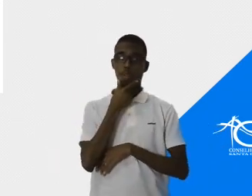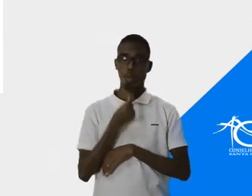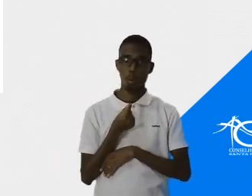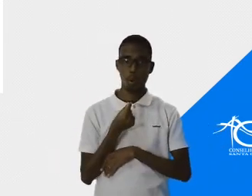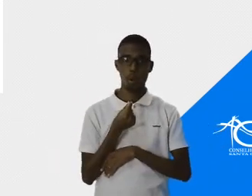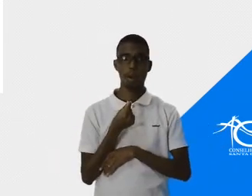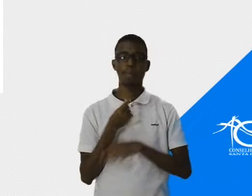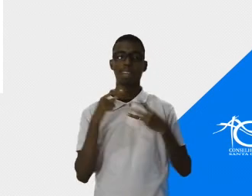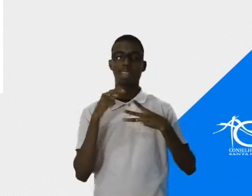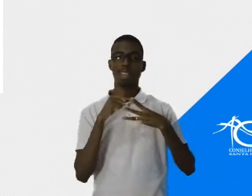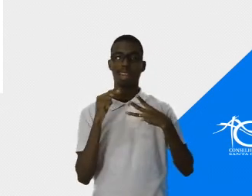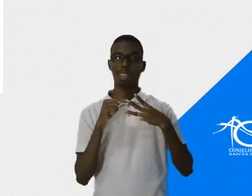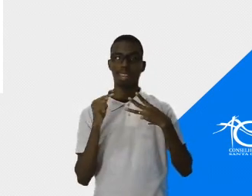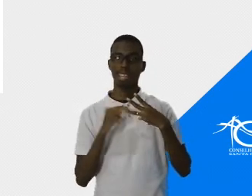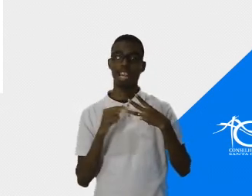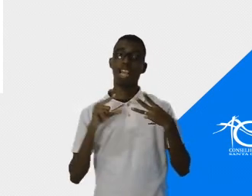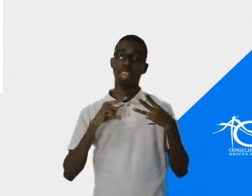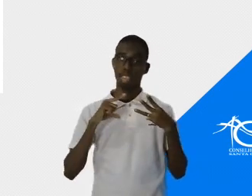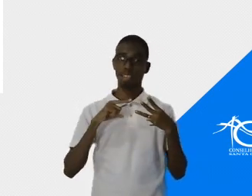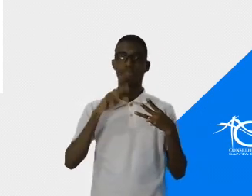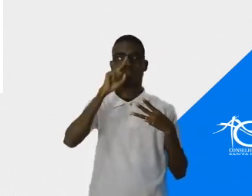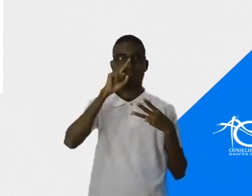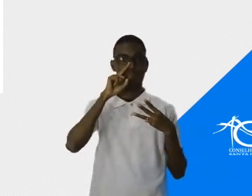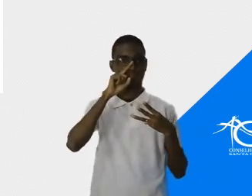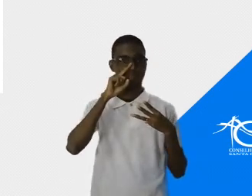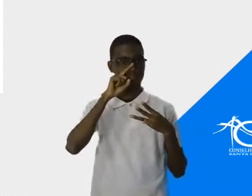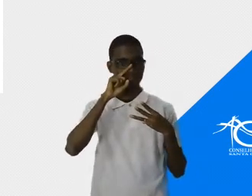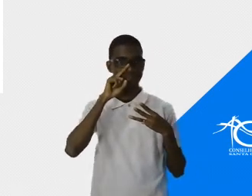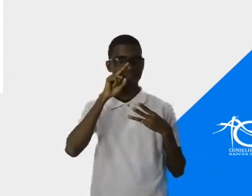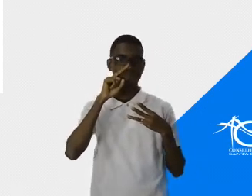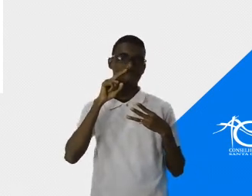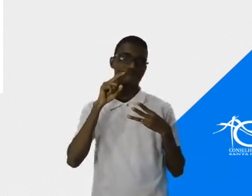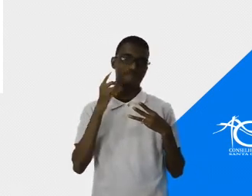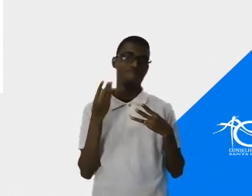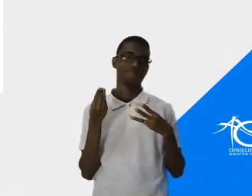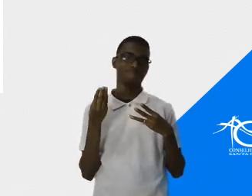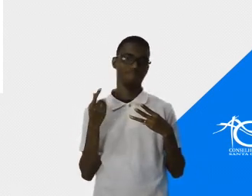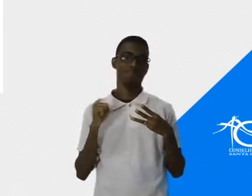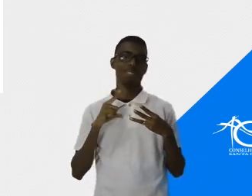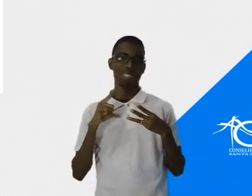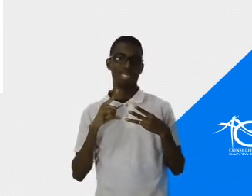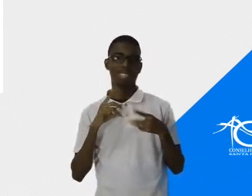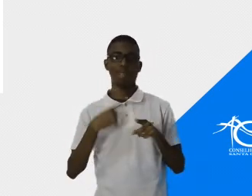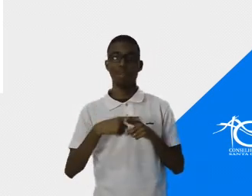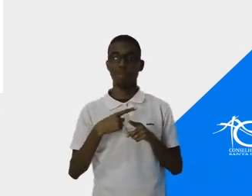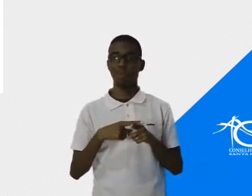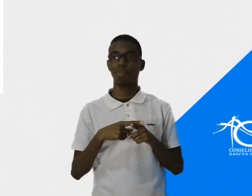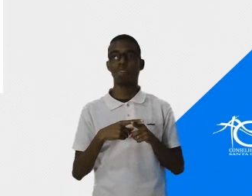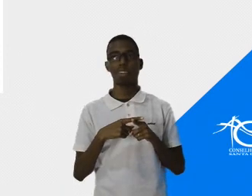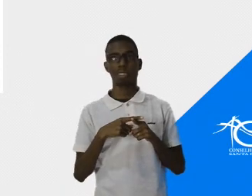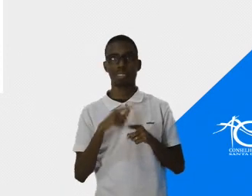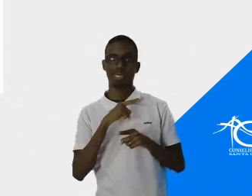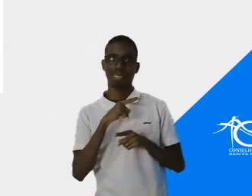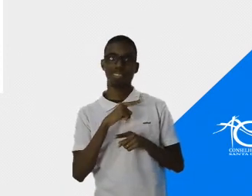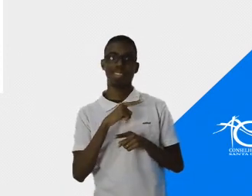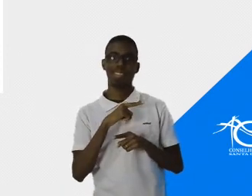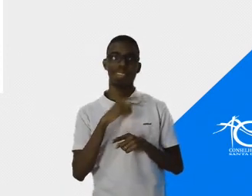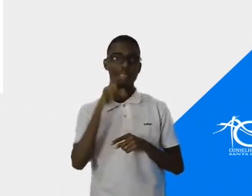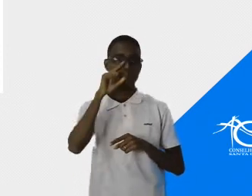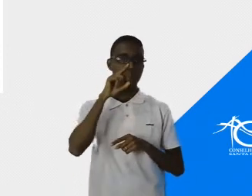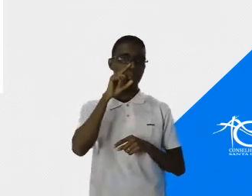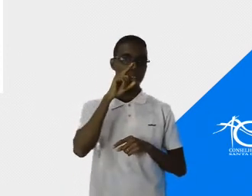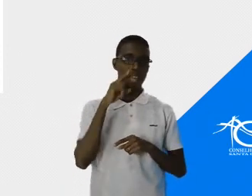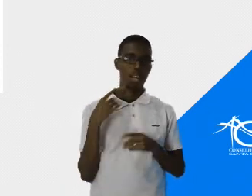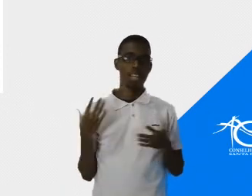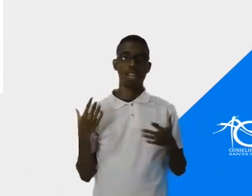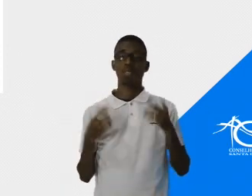estimativa de risco epidemiológica muito alta, né? Ou seja, chance de óbito muito alta. Então, o sistema de avaliação psicológica